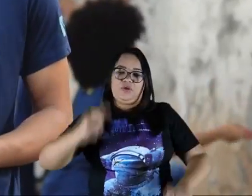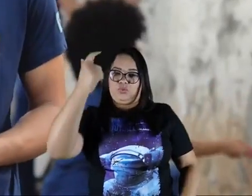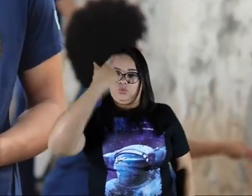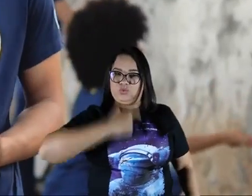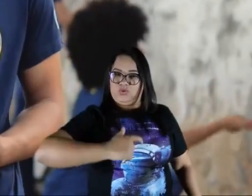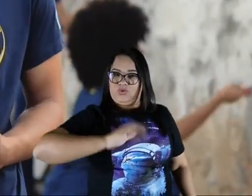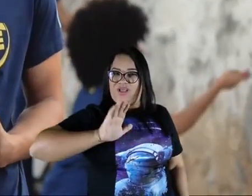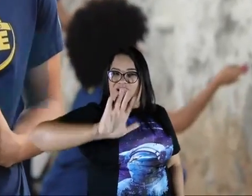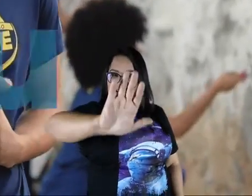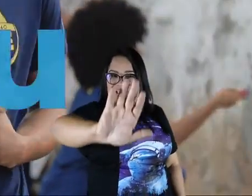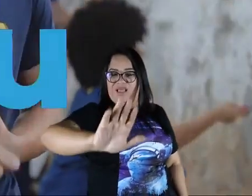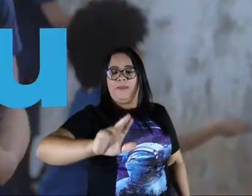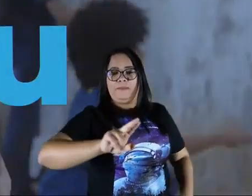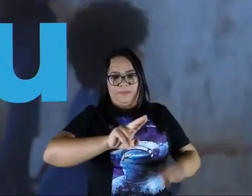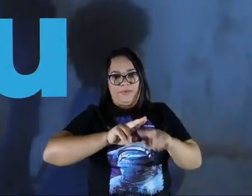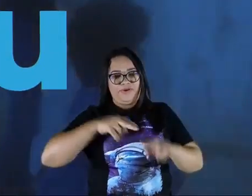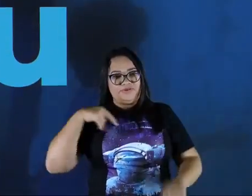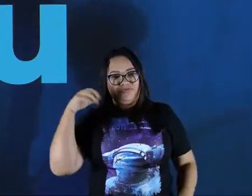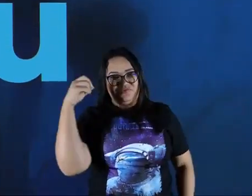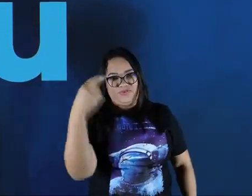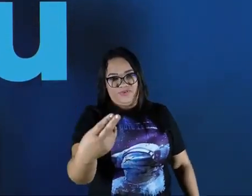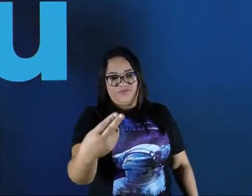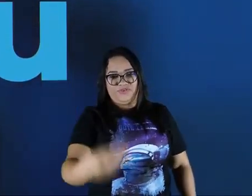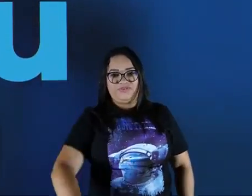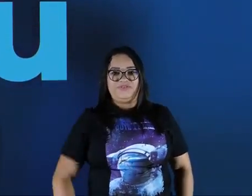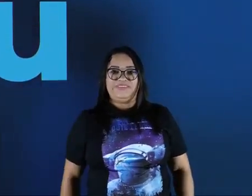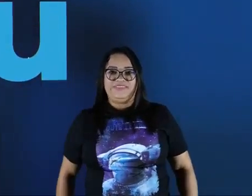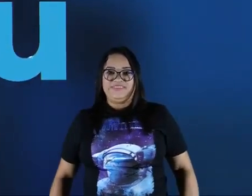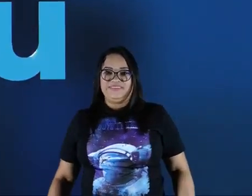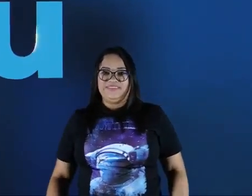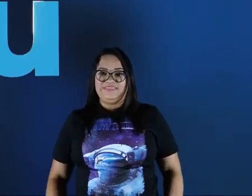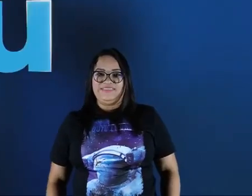Caleb, por isso, eu vou.